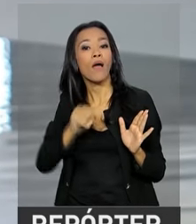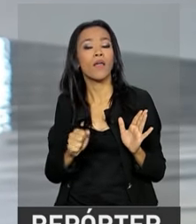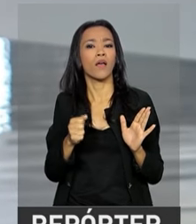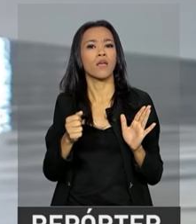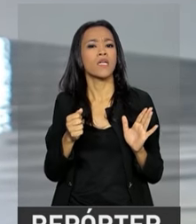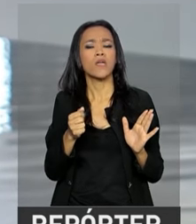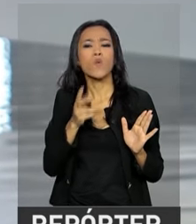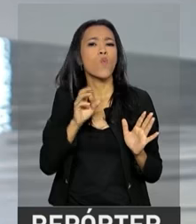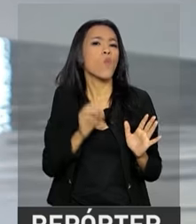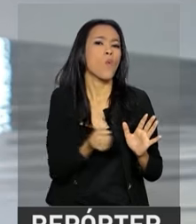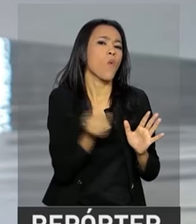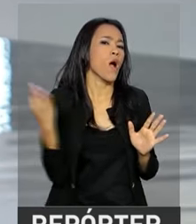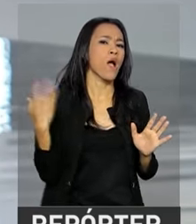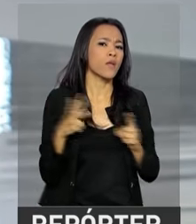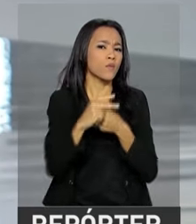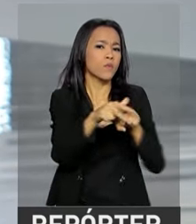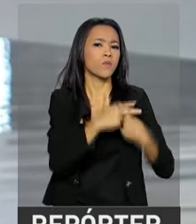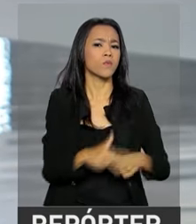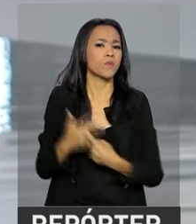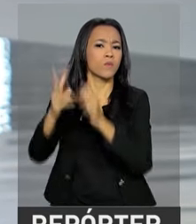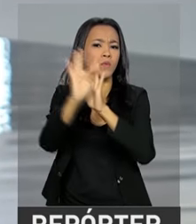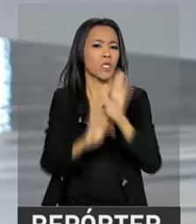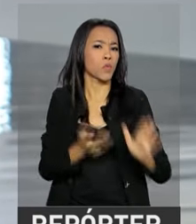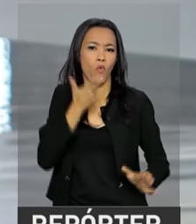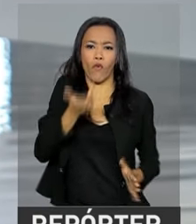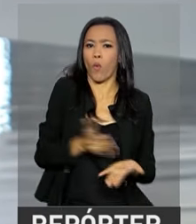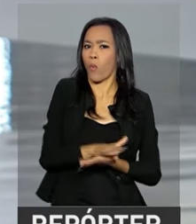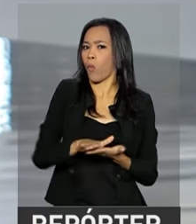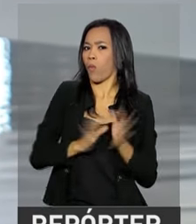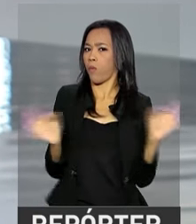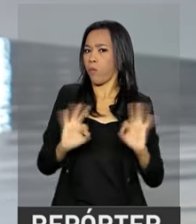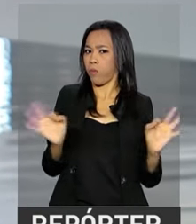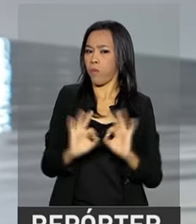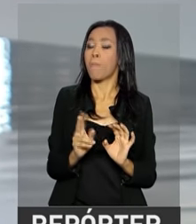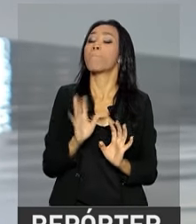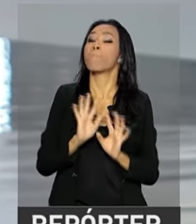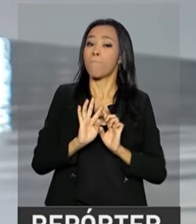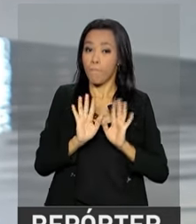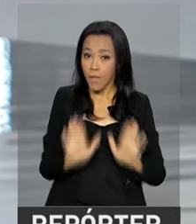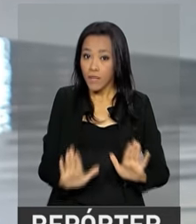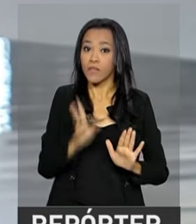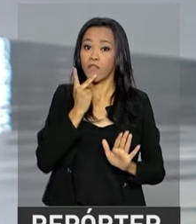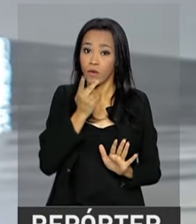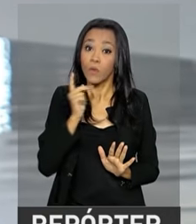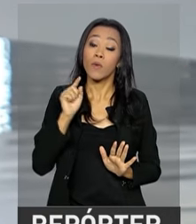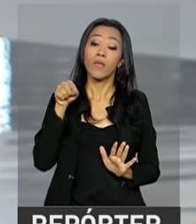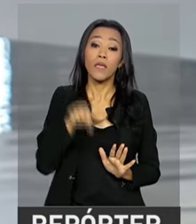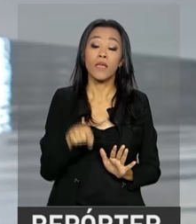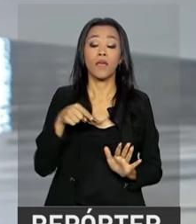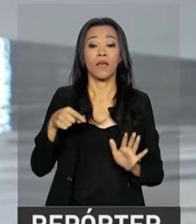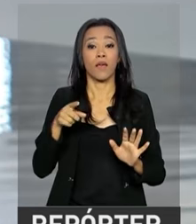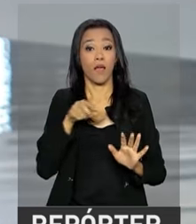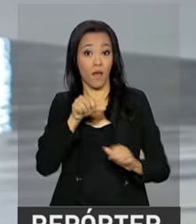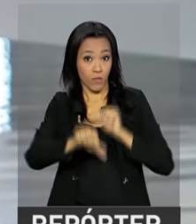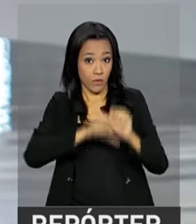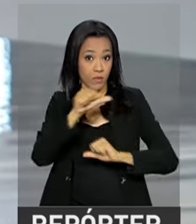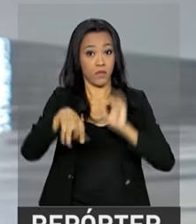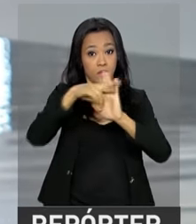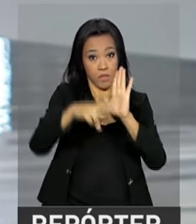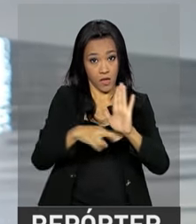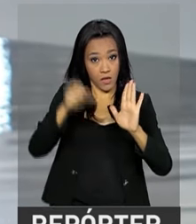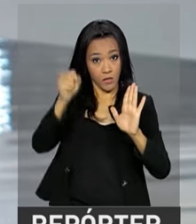ajustes são esses que estão sendo feitos mas garantiu que a espinha dorsal da reforma da previdência ela e será